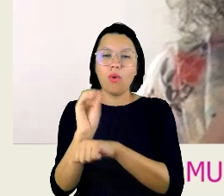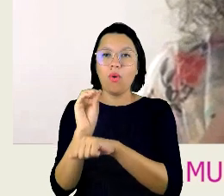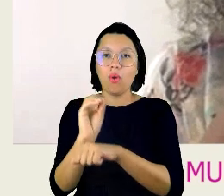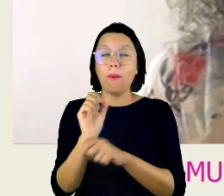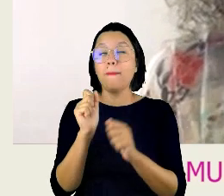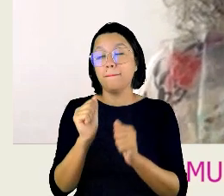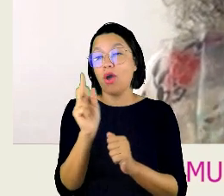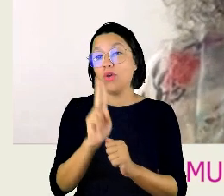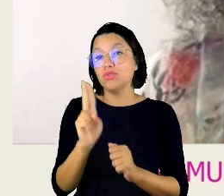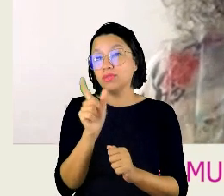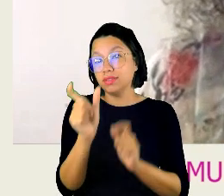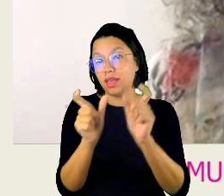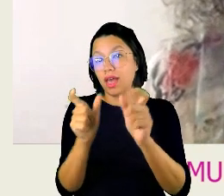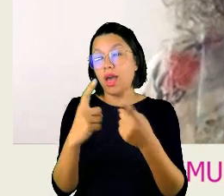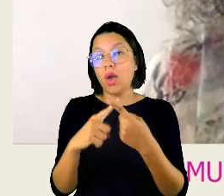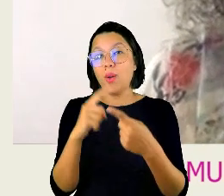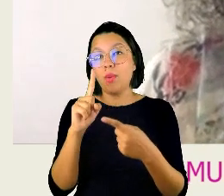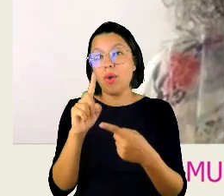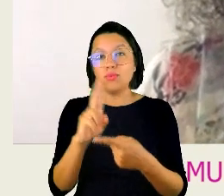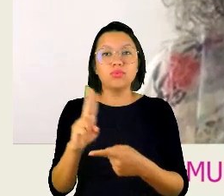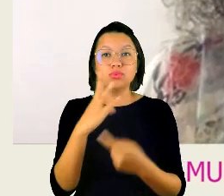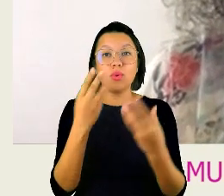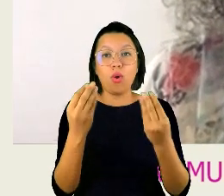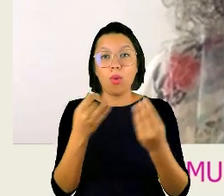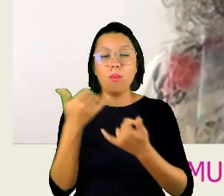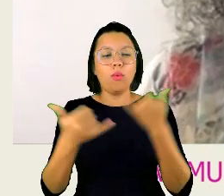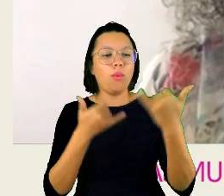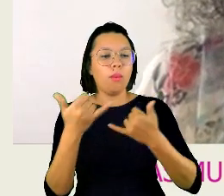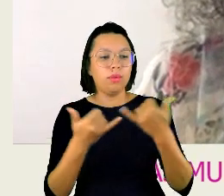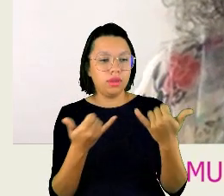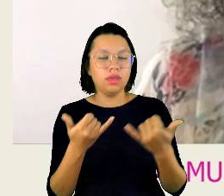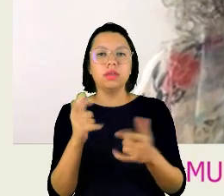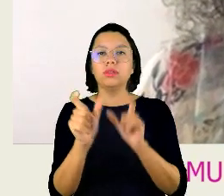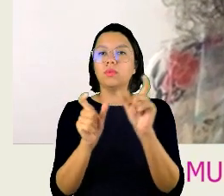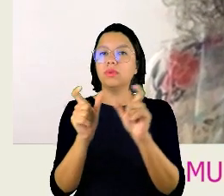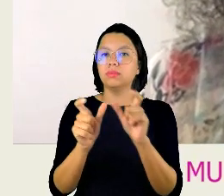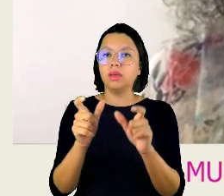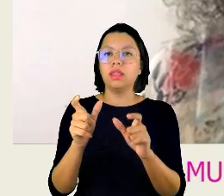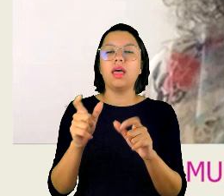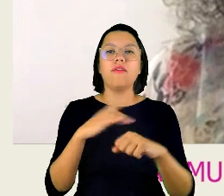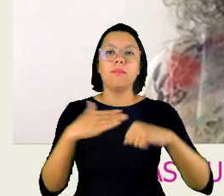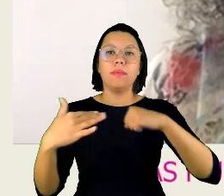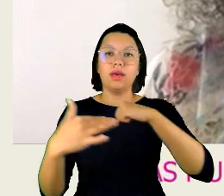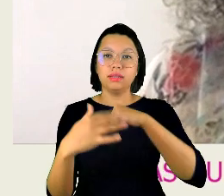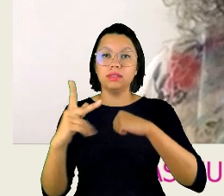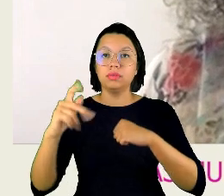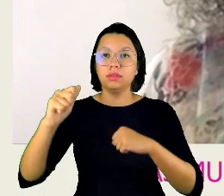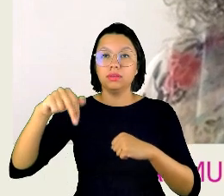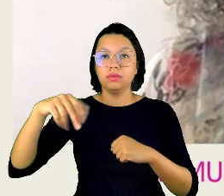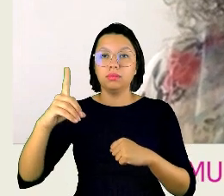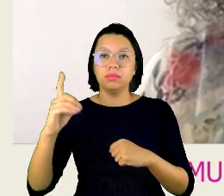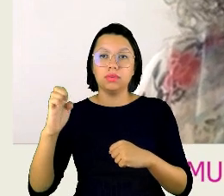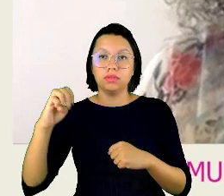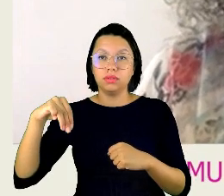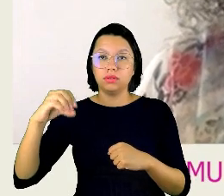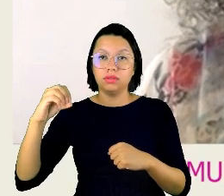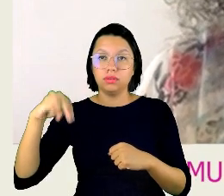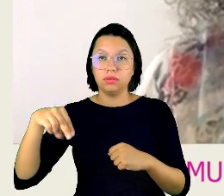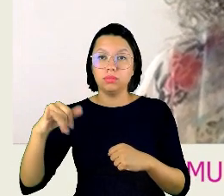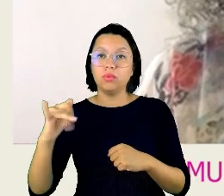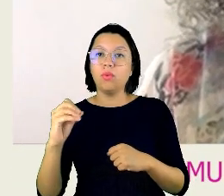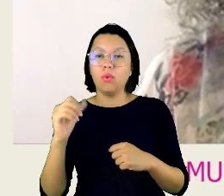termo, porque foi um termo muito usado, a gente começou a brincar muito com as palavras pandemia e pandemônio, e esse